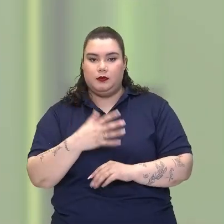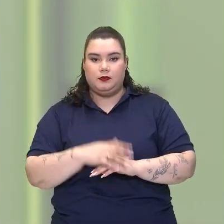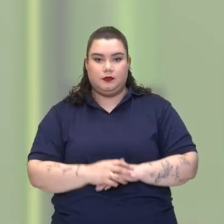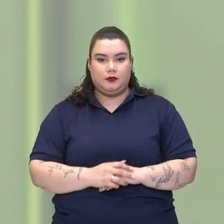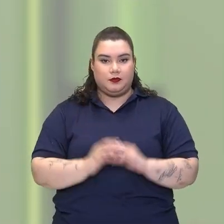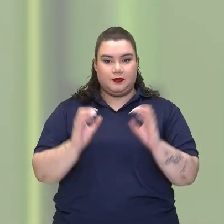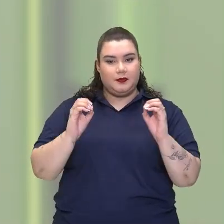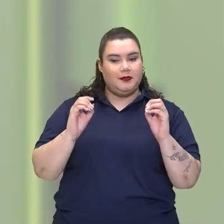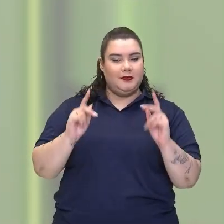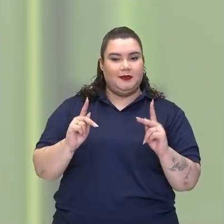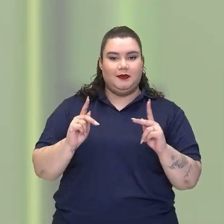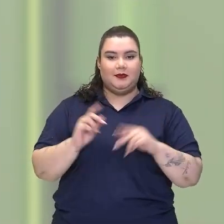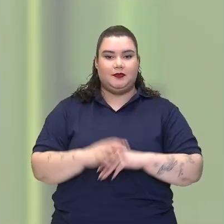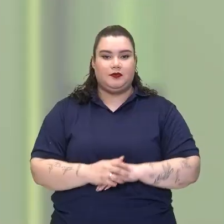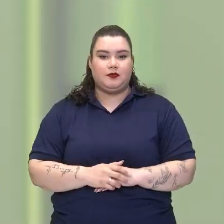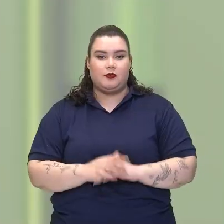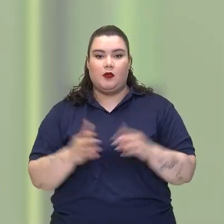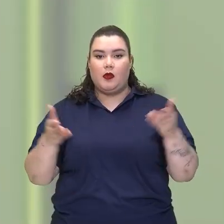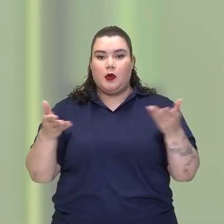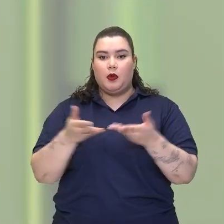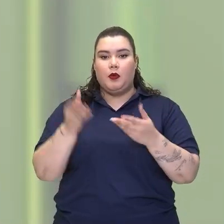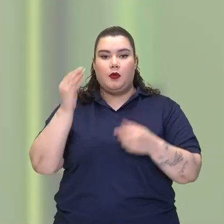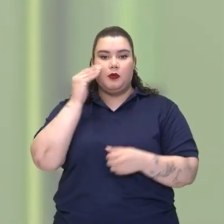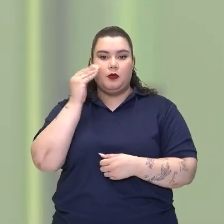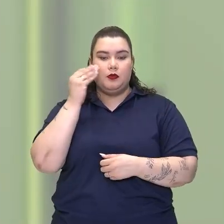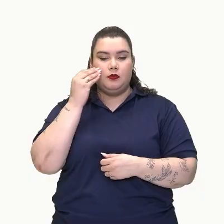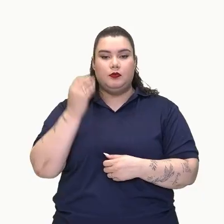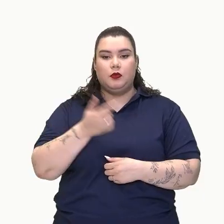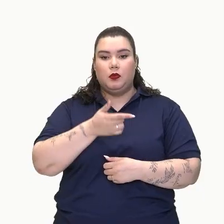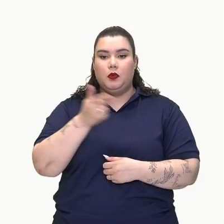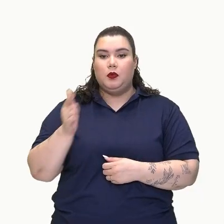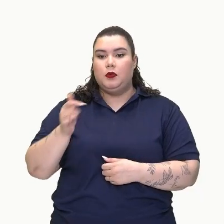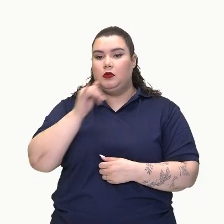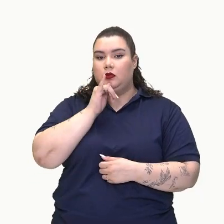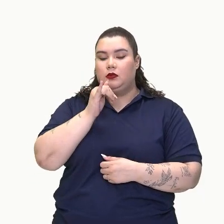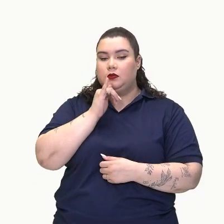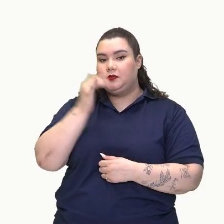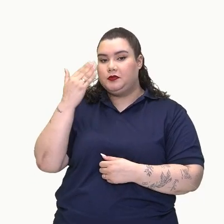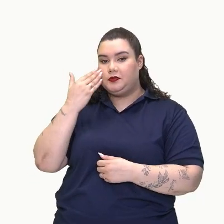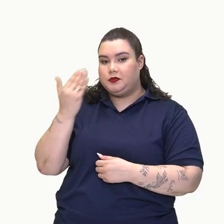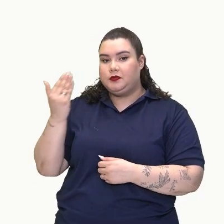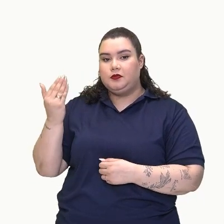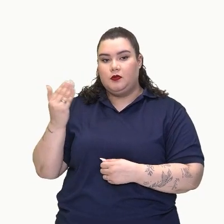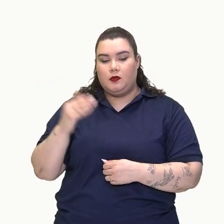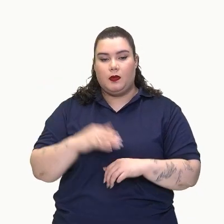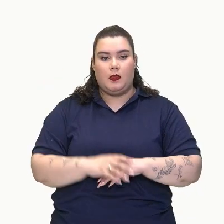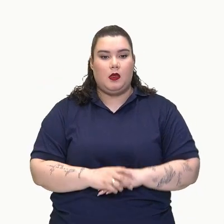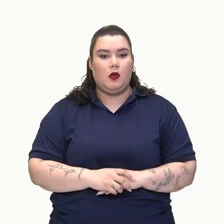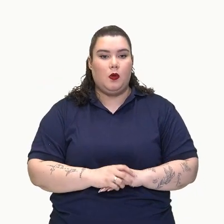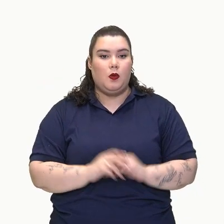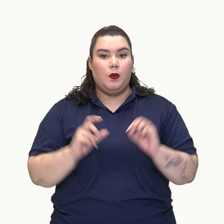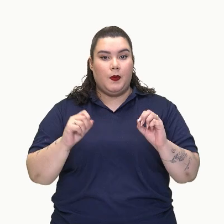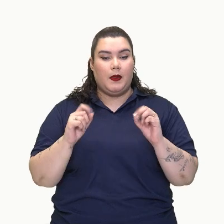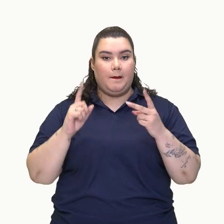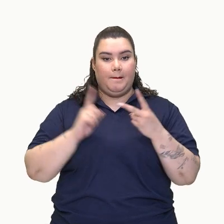tá certo? E aí a gente vai observar agora o próximo exemplo. Olha só, a gente tem o exemplo